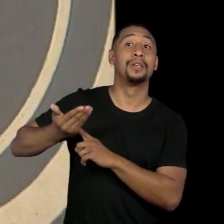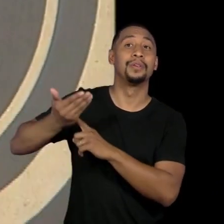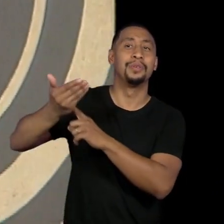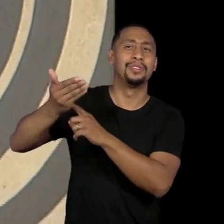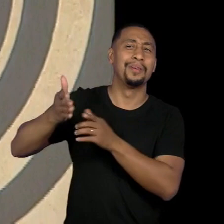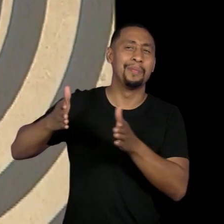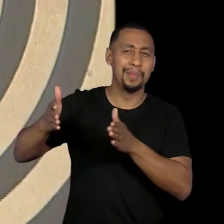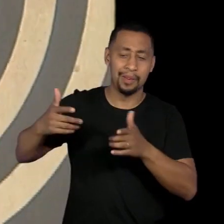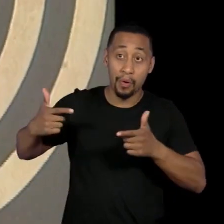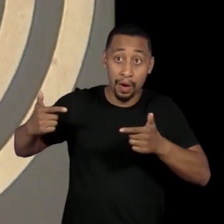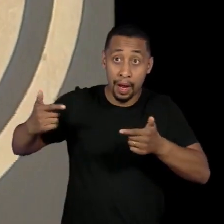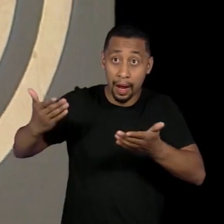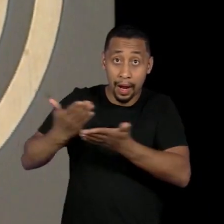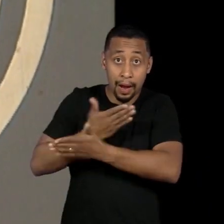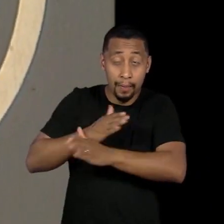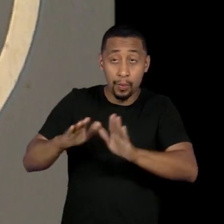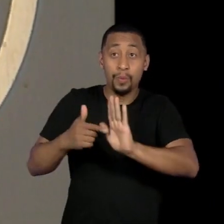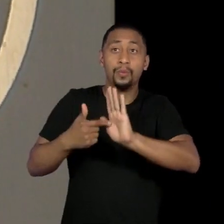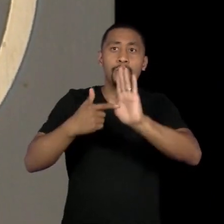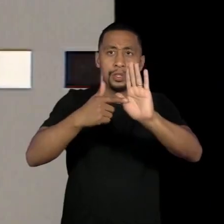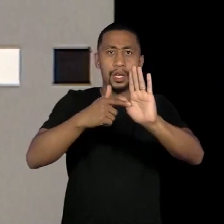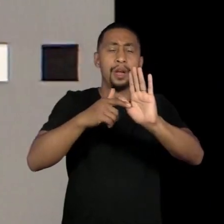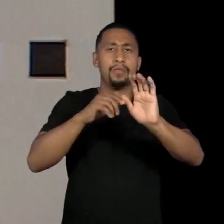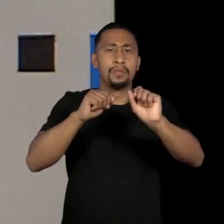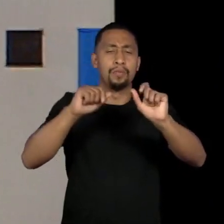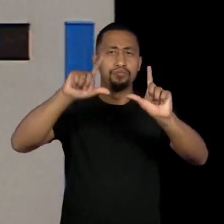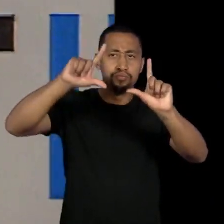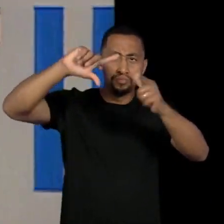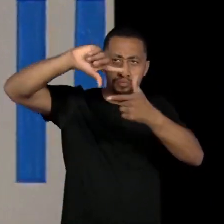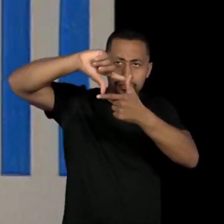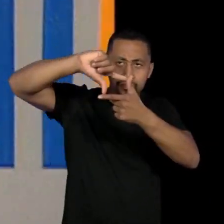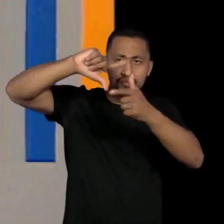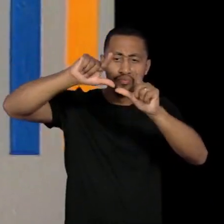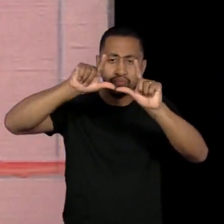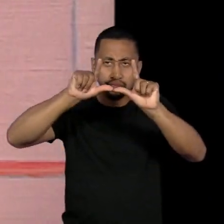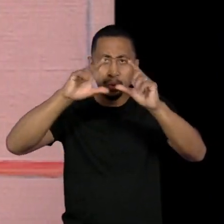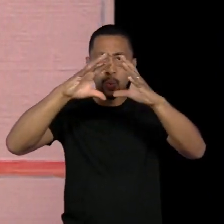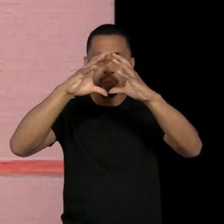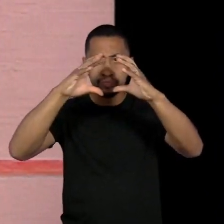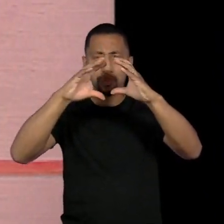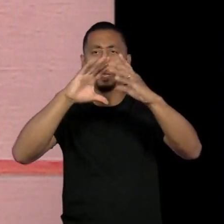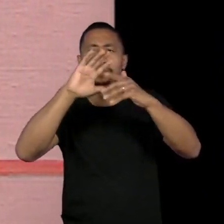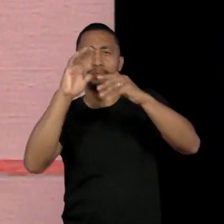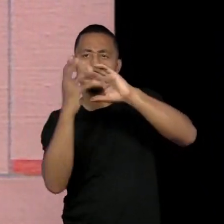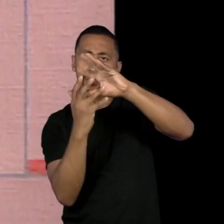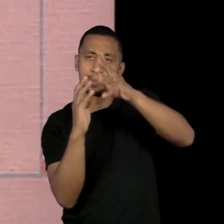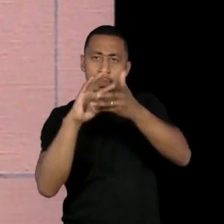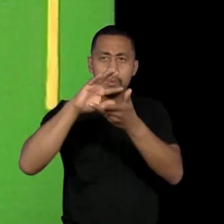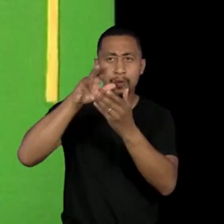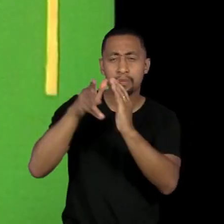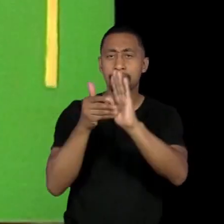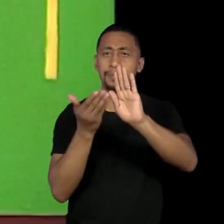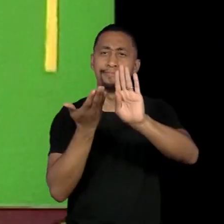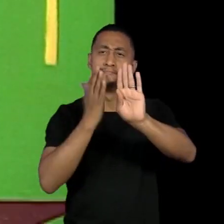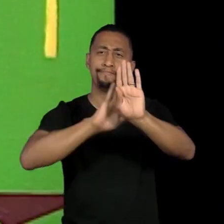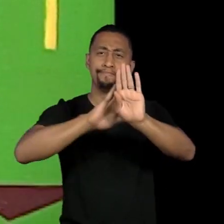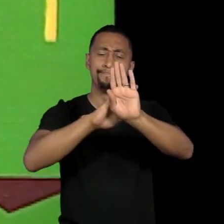e pregava o uso de formas geométricas, a simplicidade e a objetividade em oposição à arte